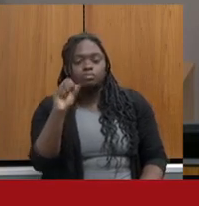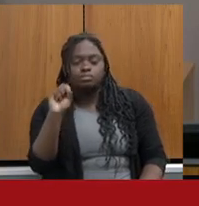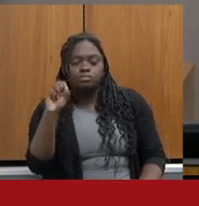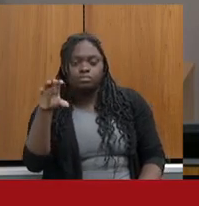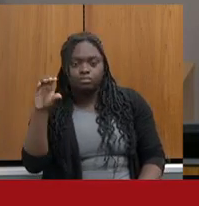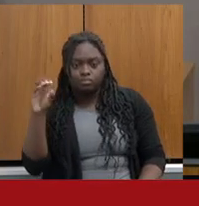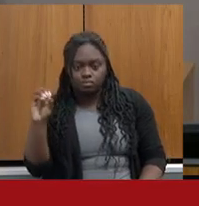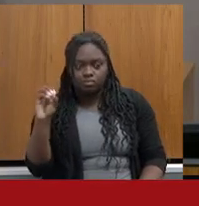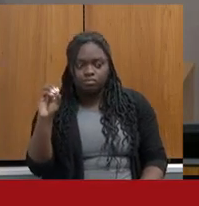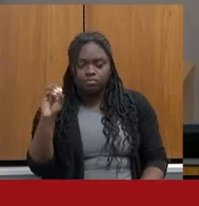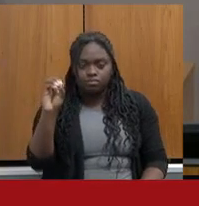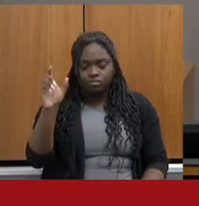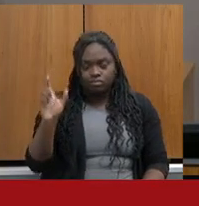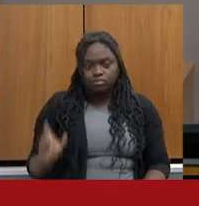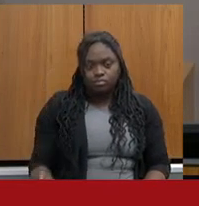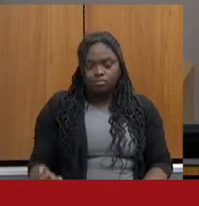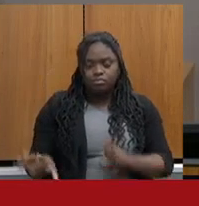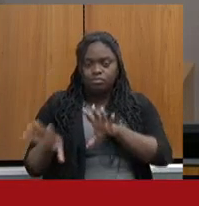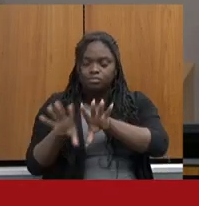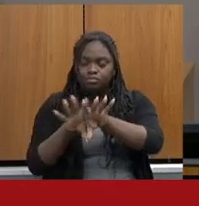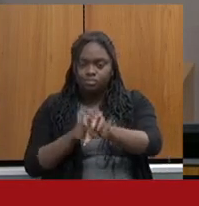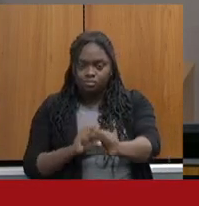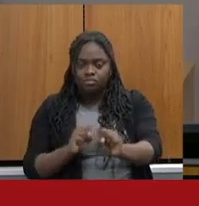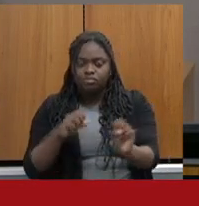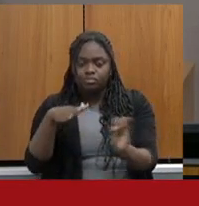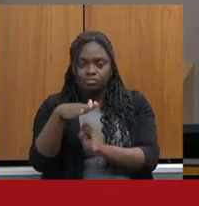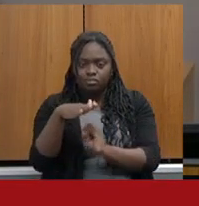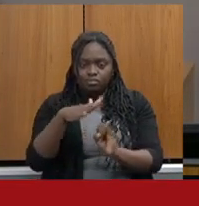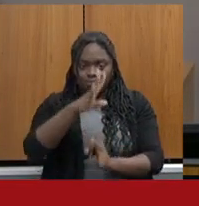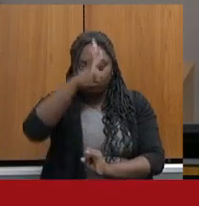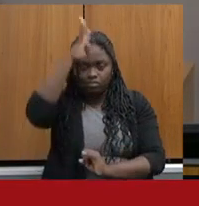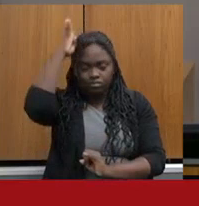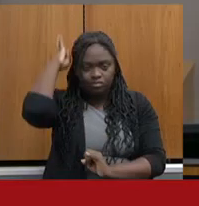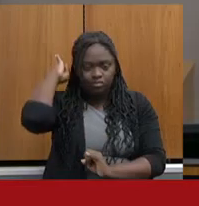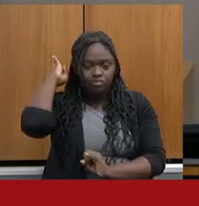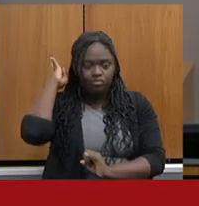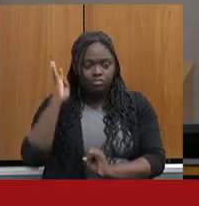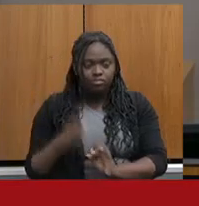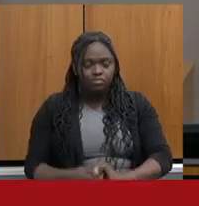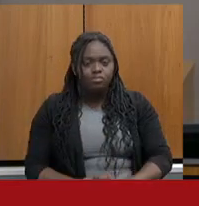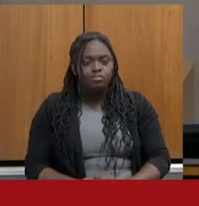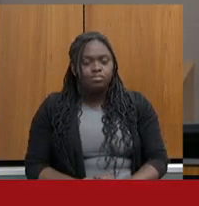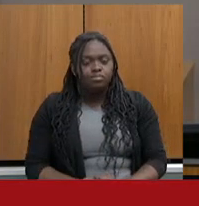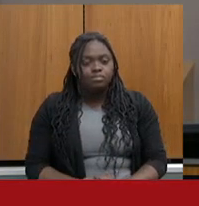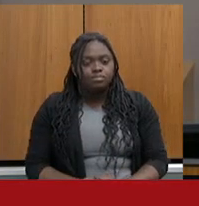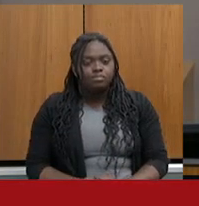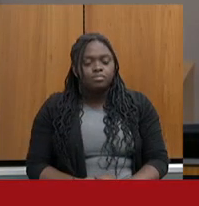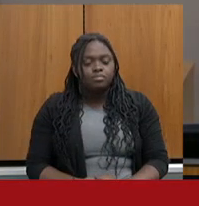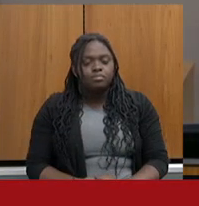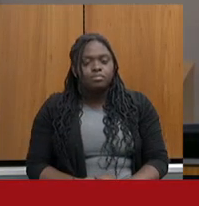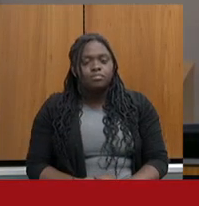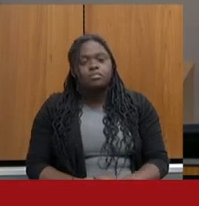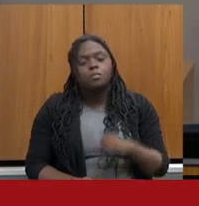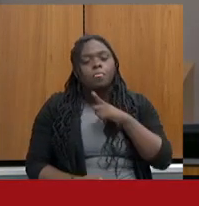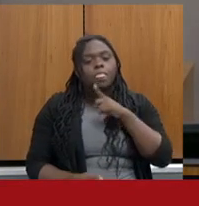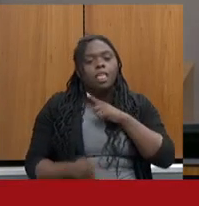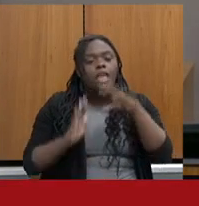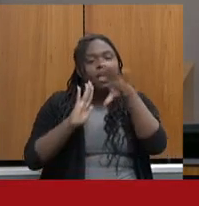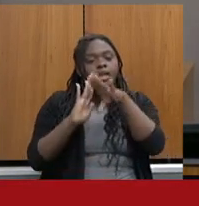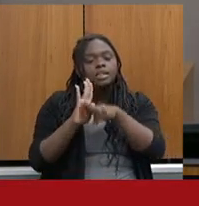5.780 militares na Instituição pode passar no que se refere a escala de trabalho